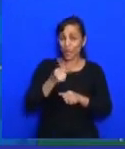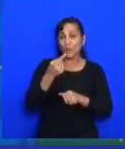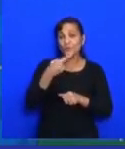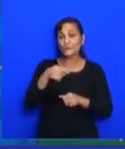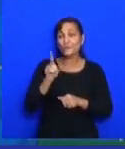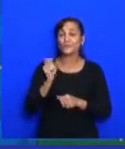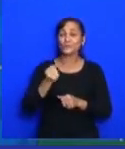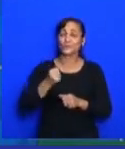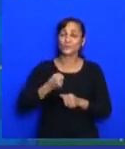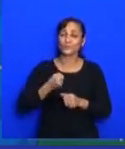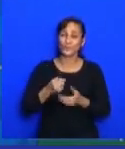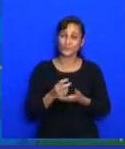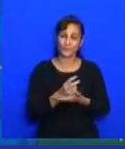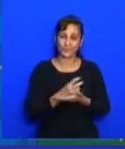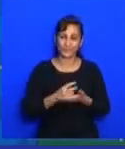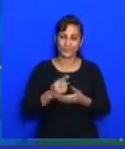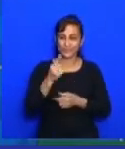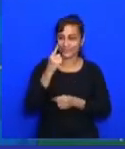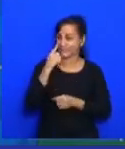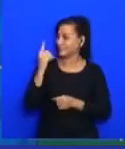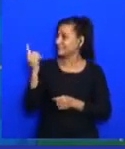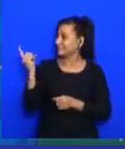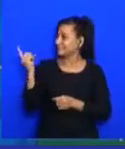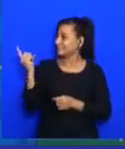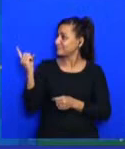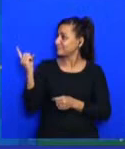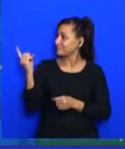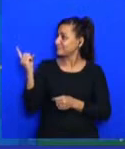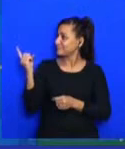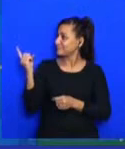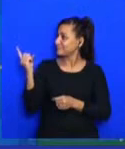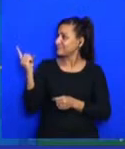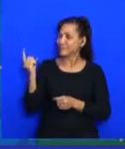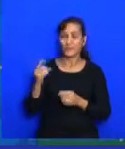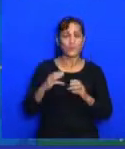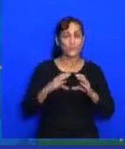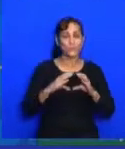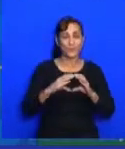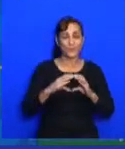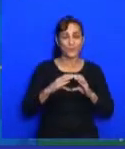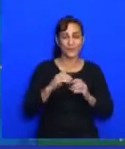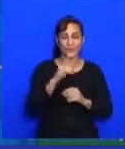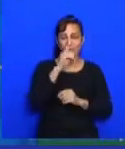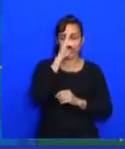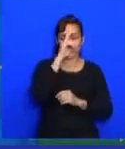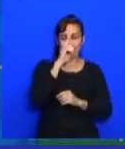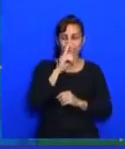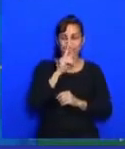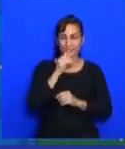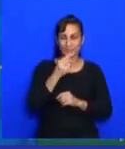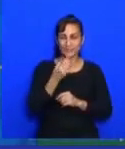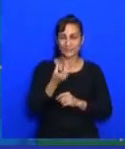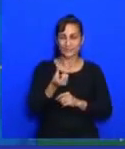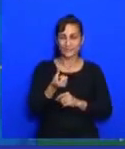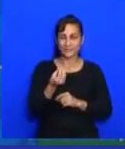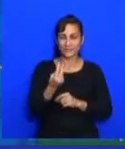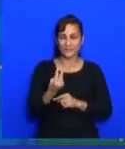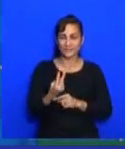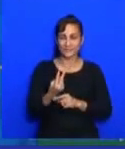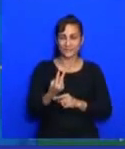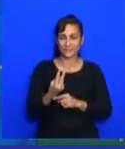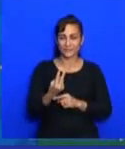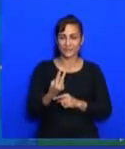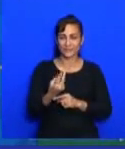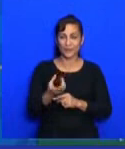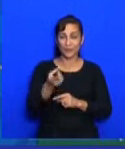e último número da quina. Bola amarela, número 62. Amarela,